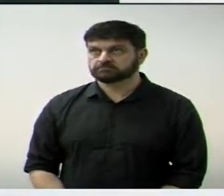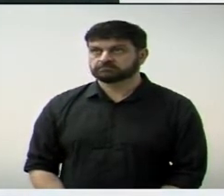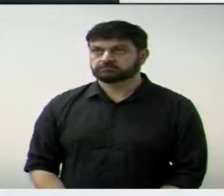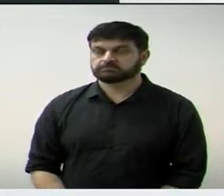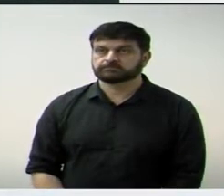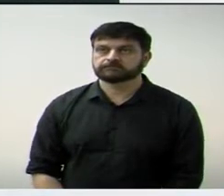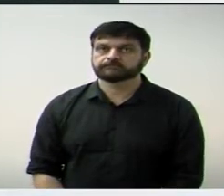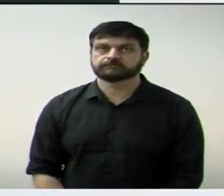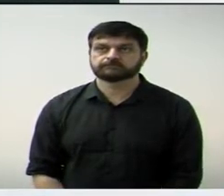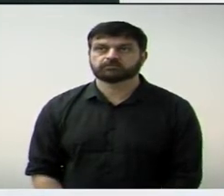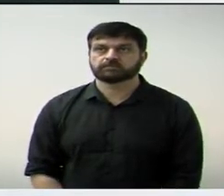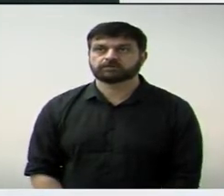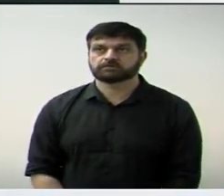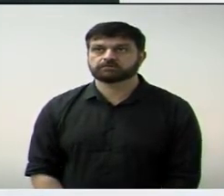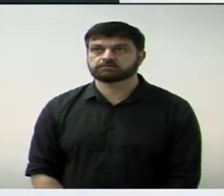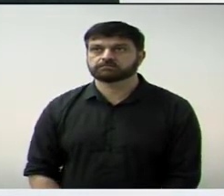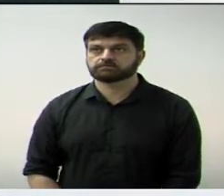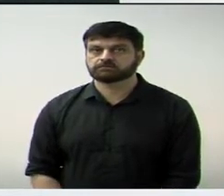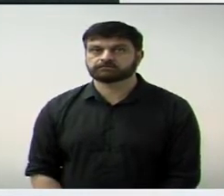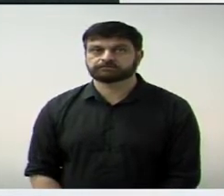eu vou no requerimento que você dá na moção.